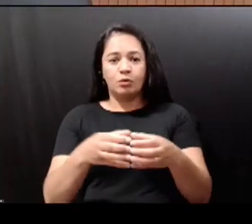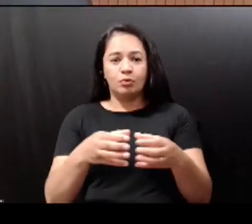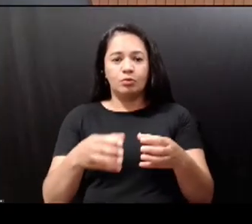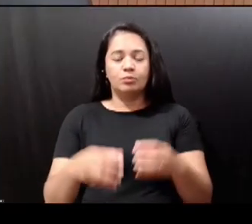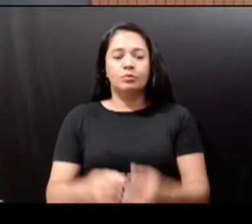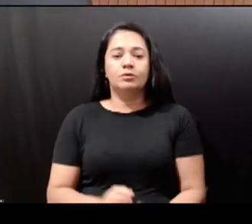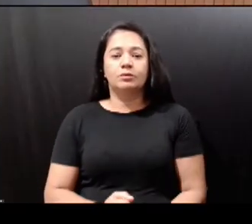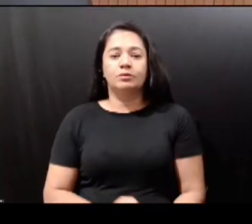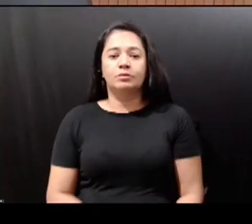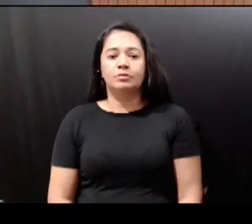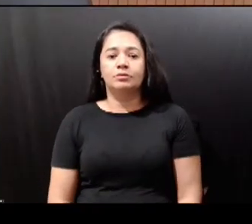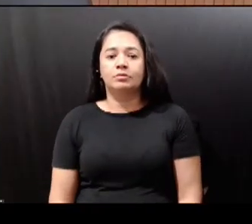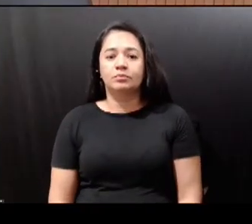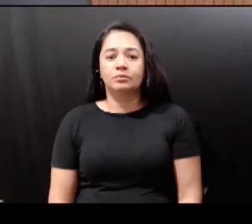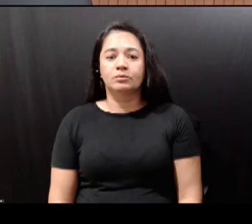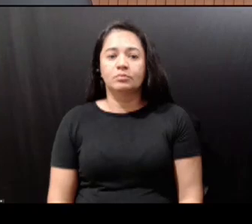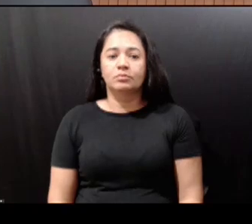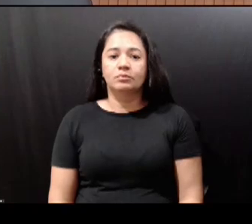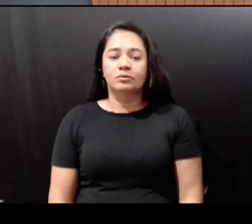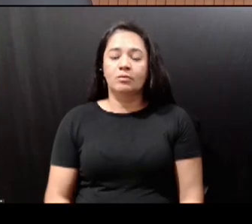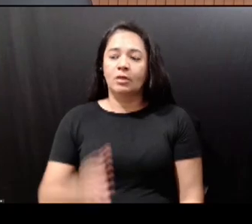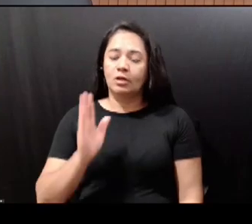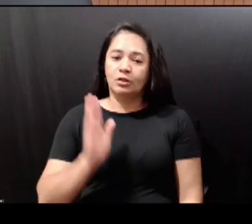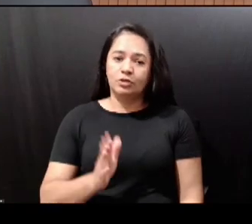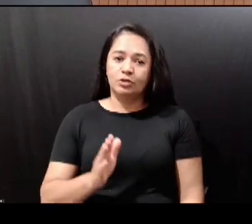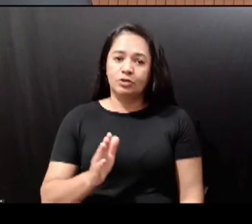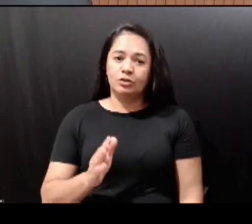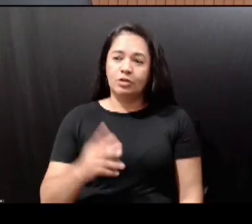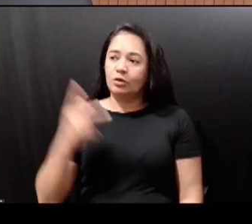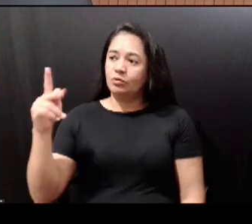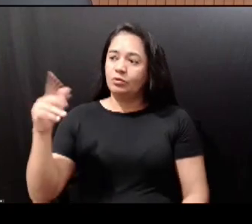E já, em seguida, o teu voto.